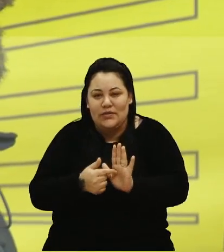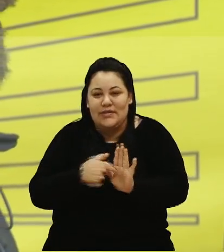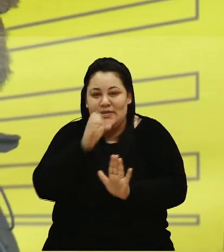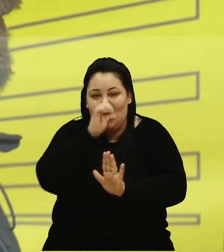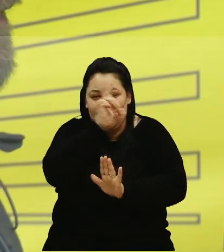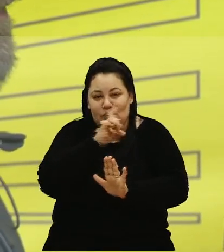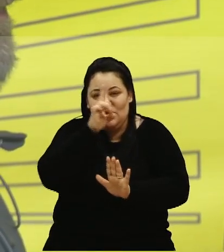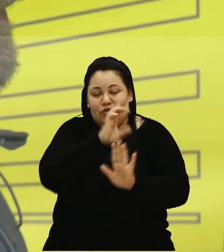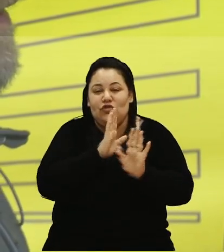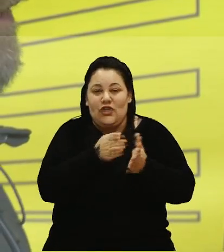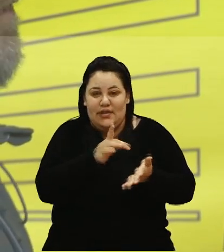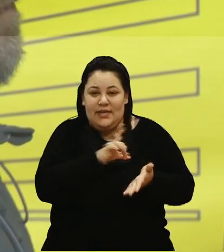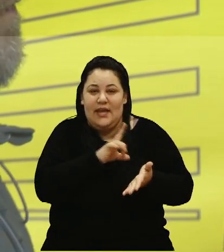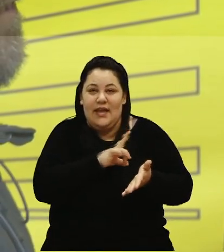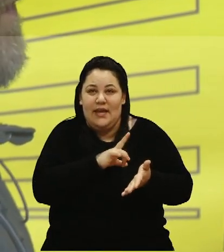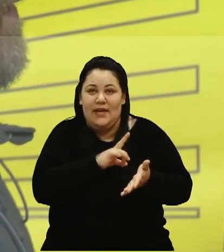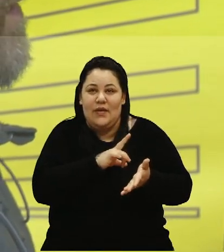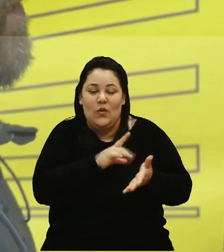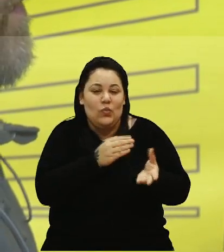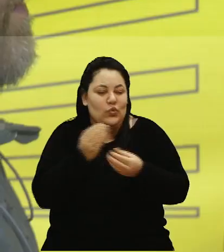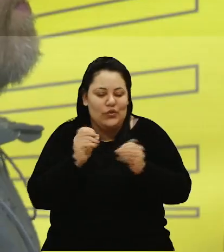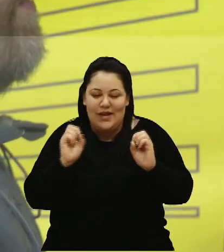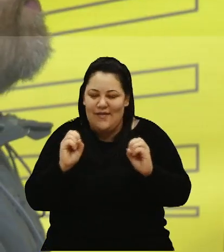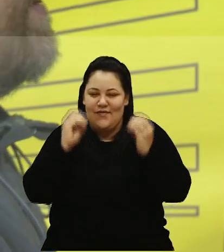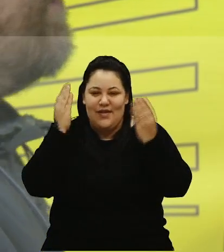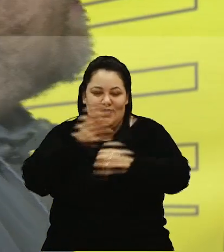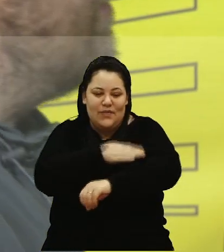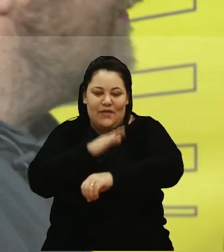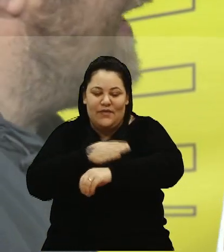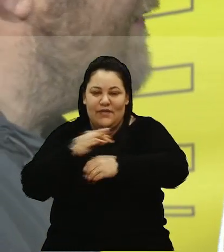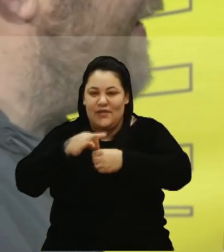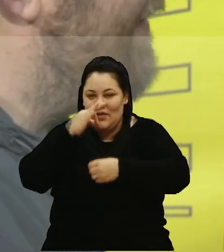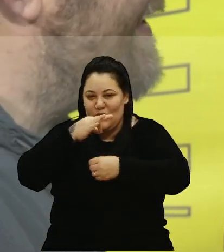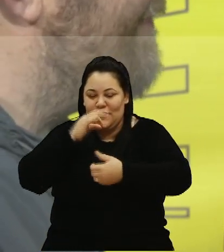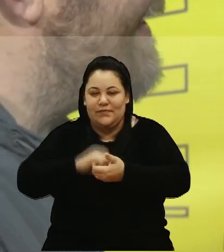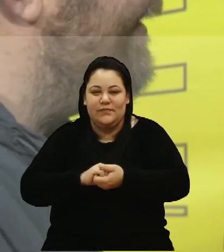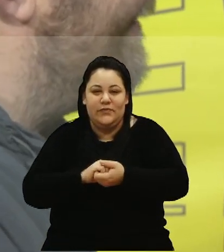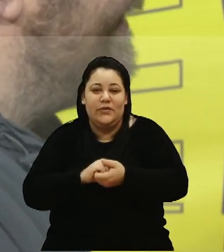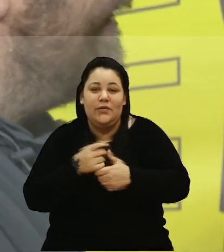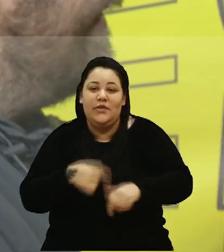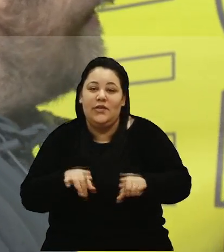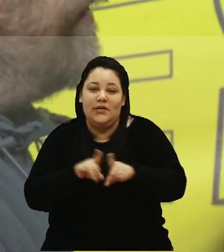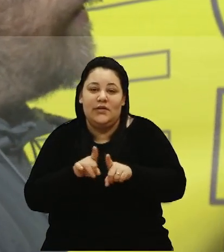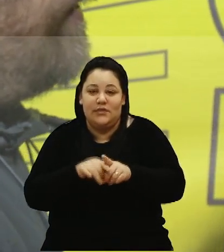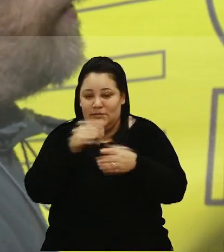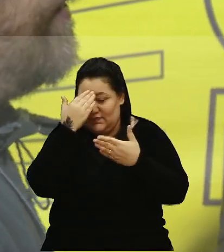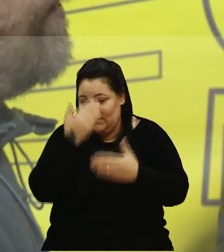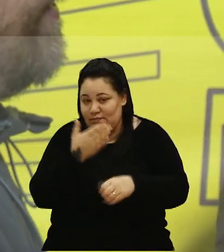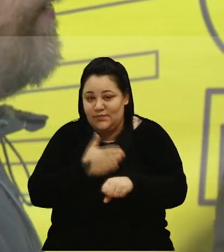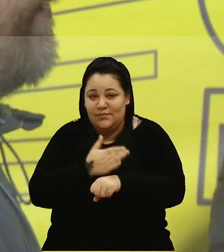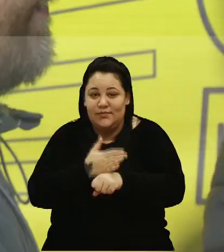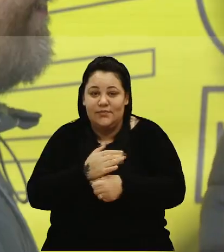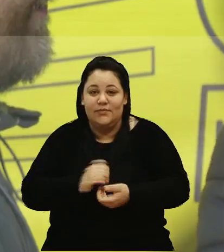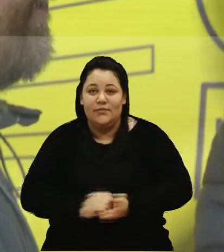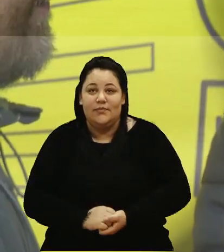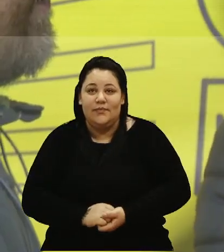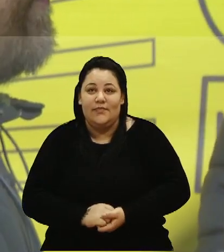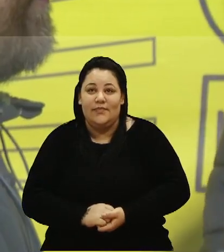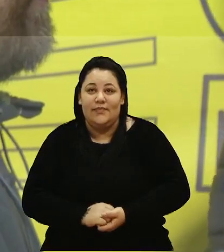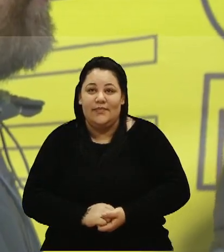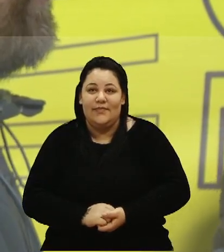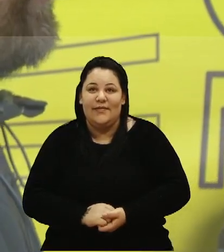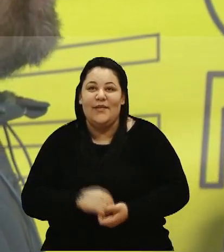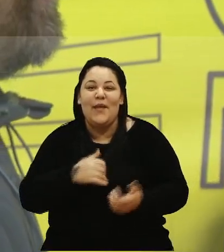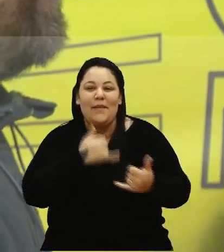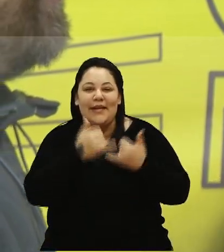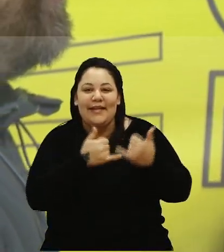semana já terá um baita evento nos pavilhões da Festa da Uva. Vereador, obrigado pela participação. Obrigado, Fábio. E uma brincadeira